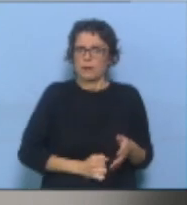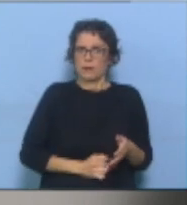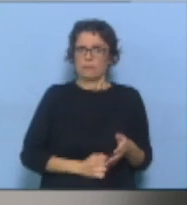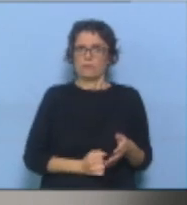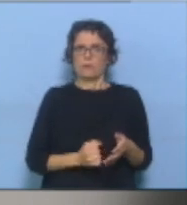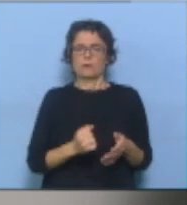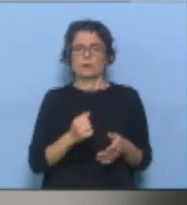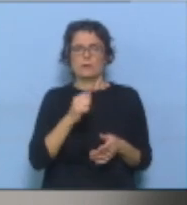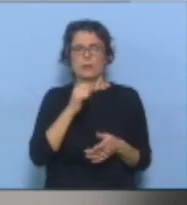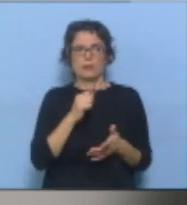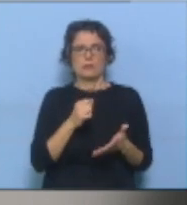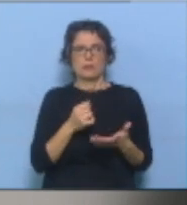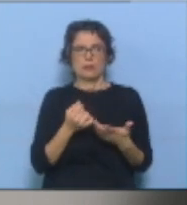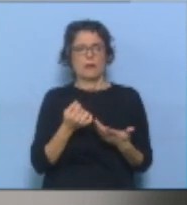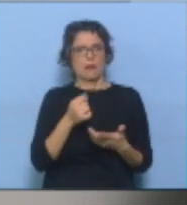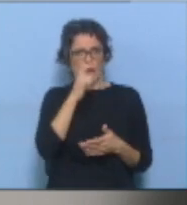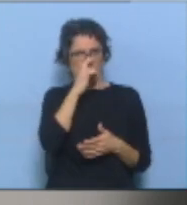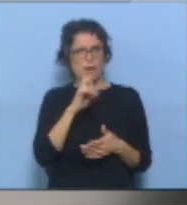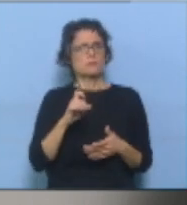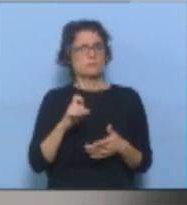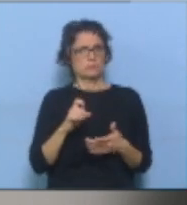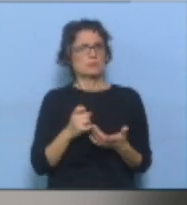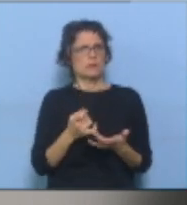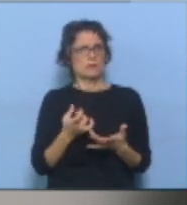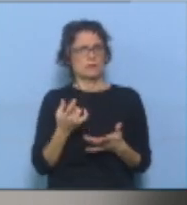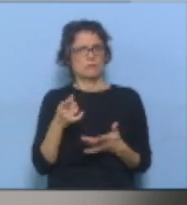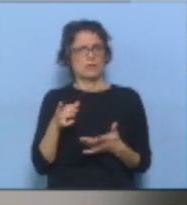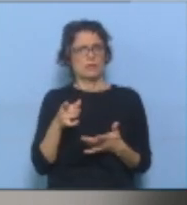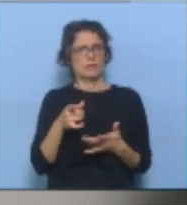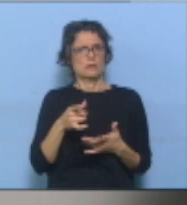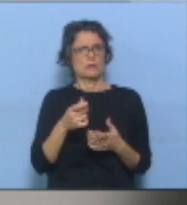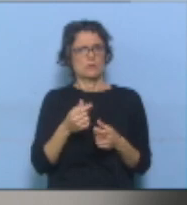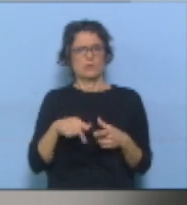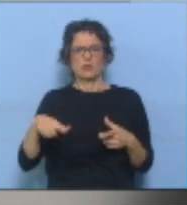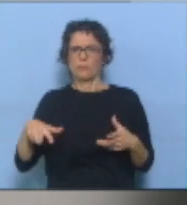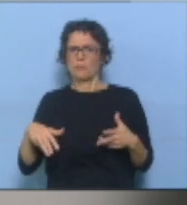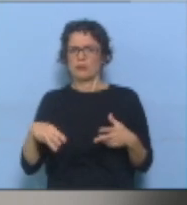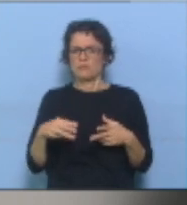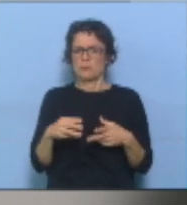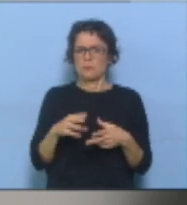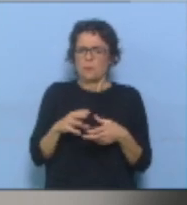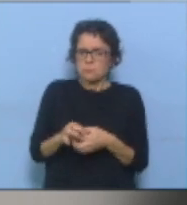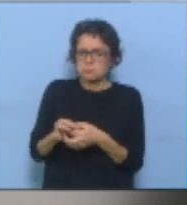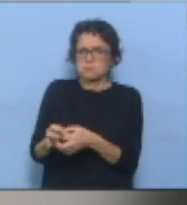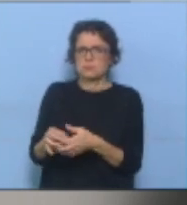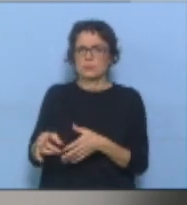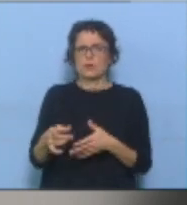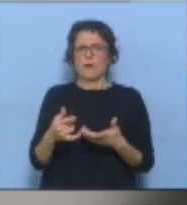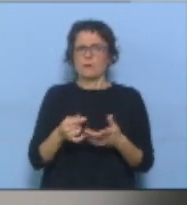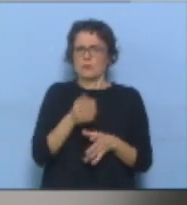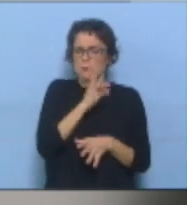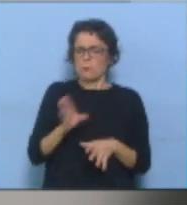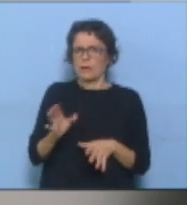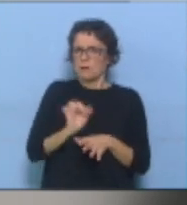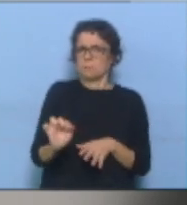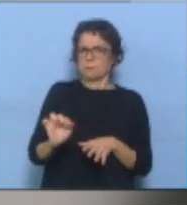de levar com os meninos católicos muito com os seus símbolos e com as suas linguagens codificadas e com os seus